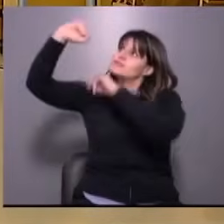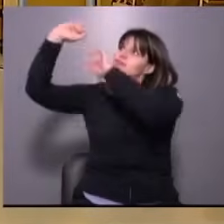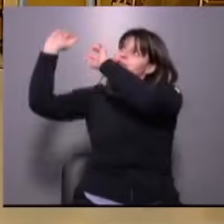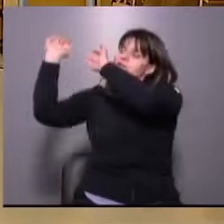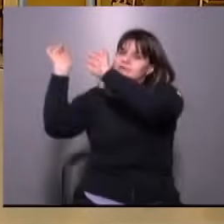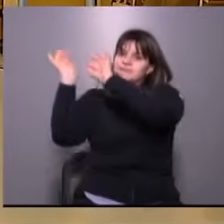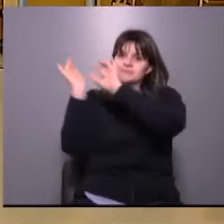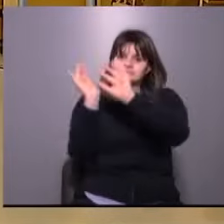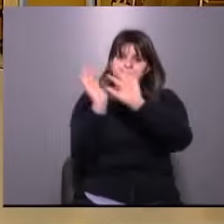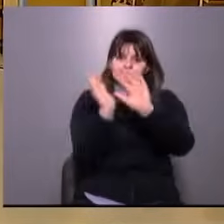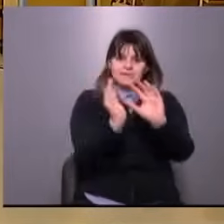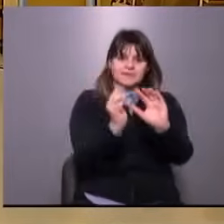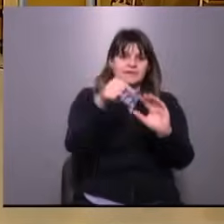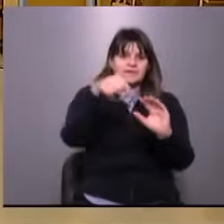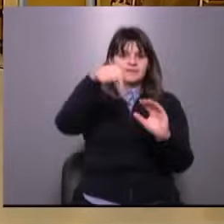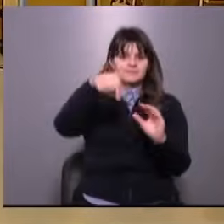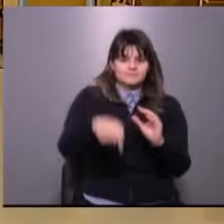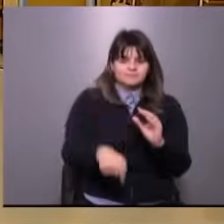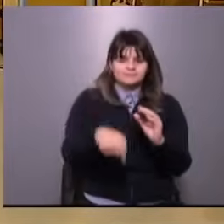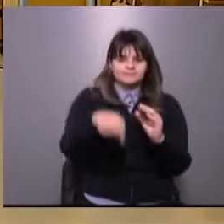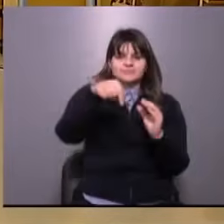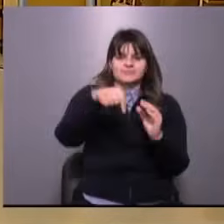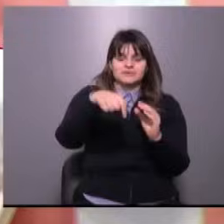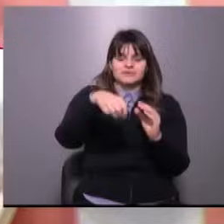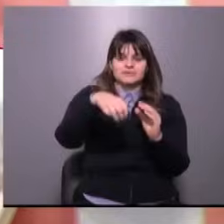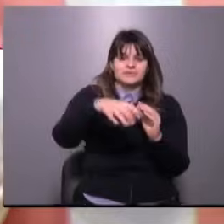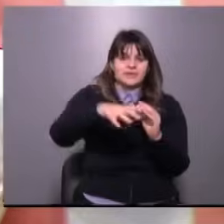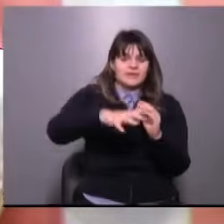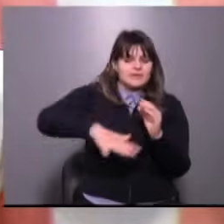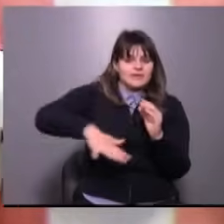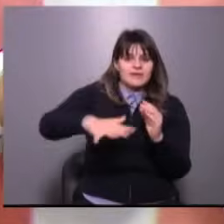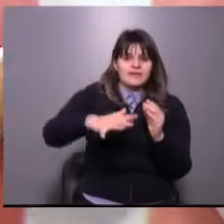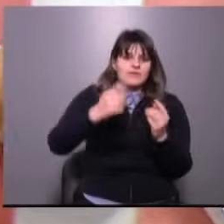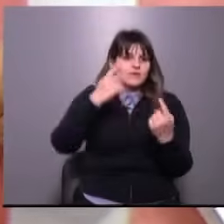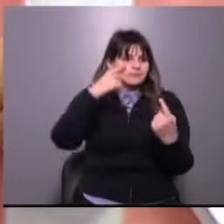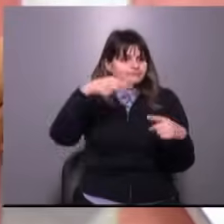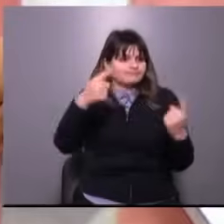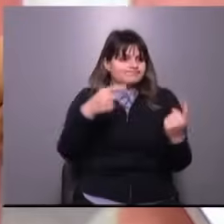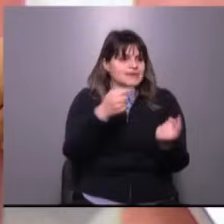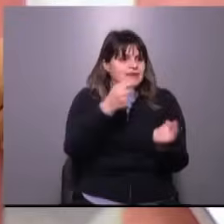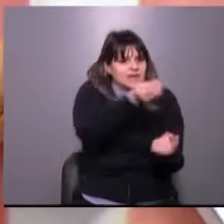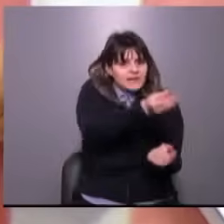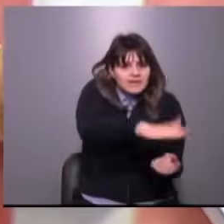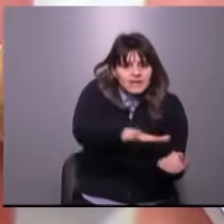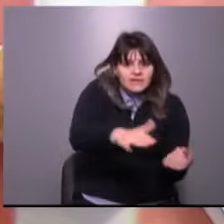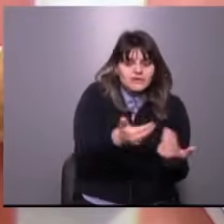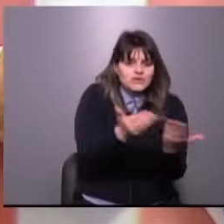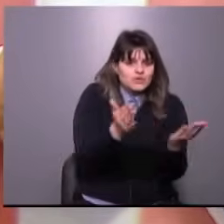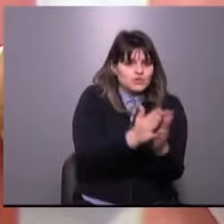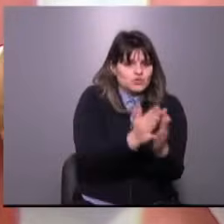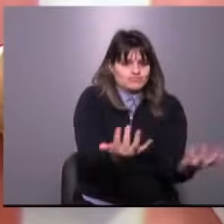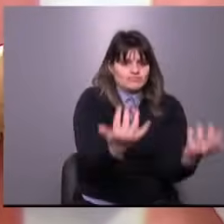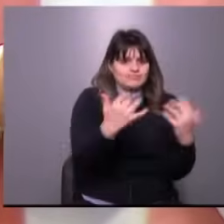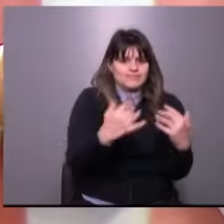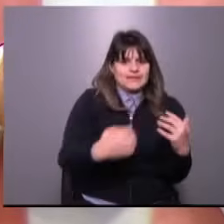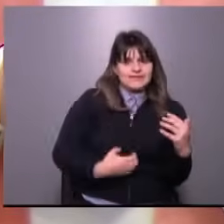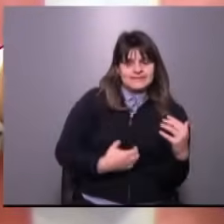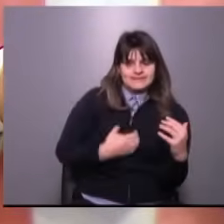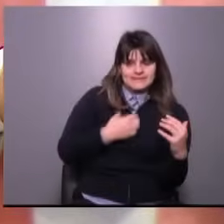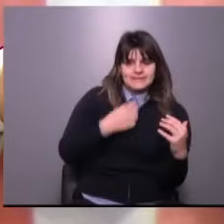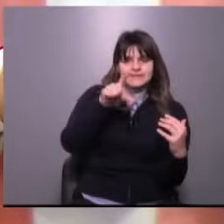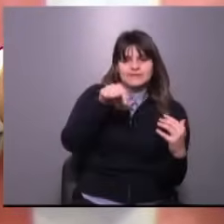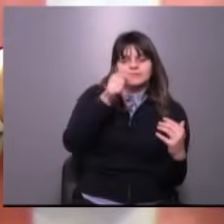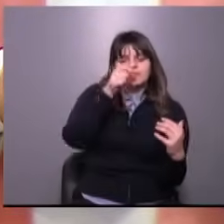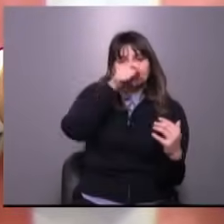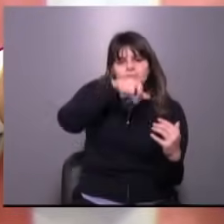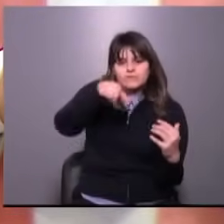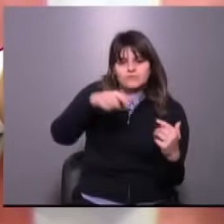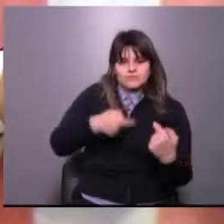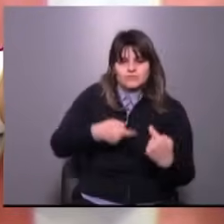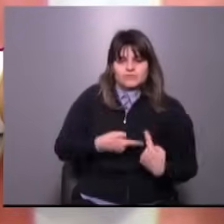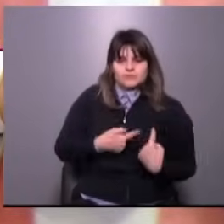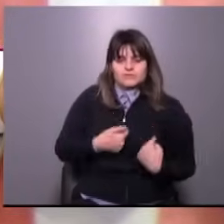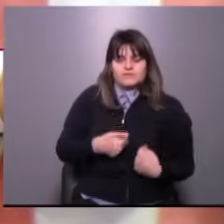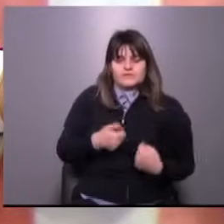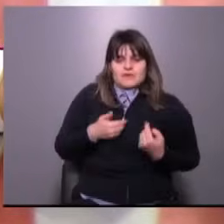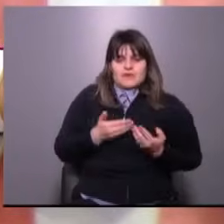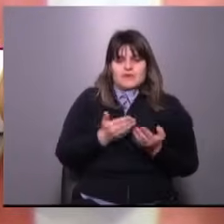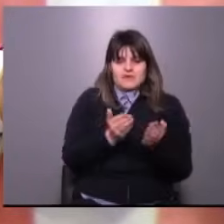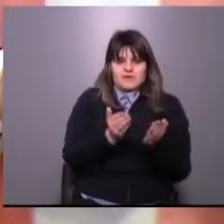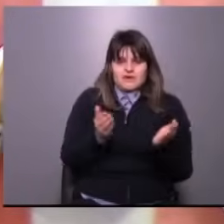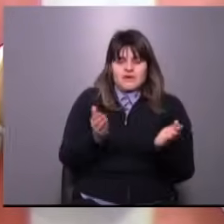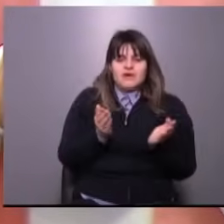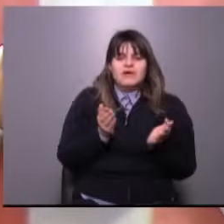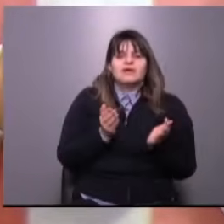paz, que a partir deste lugar sempre ofereceis aos pequeninos e a todos os